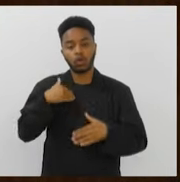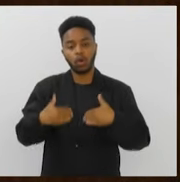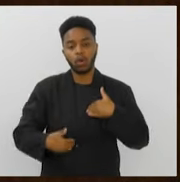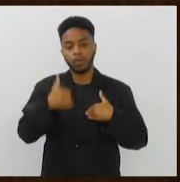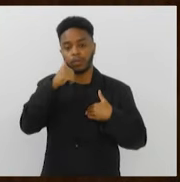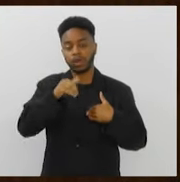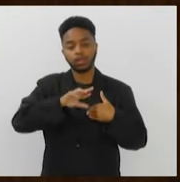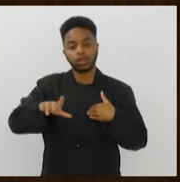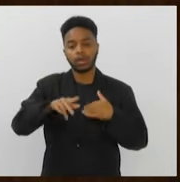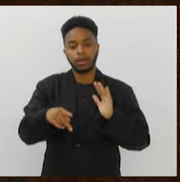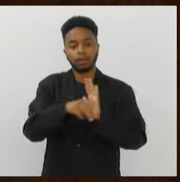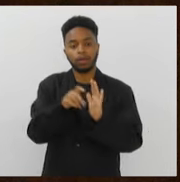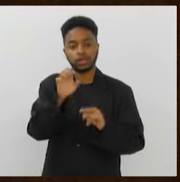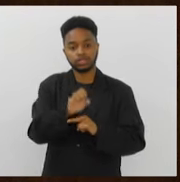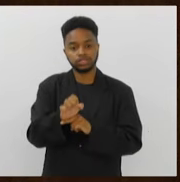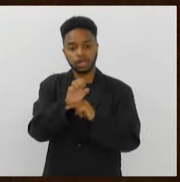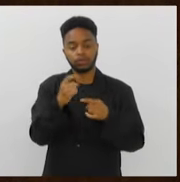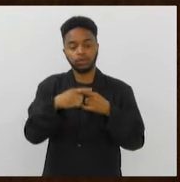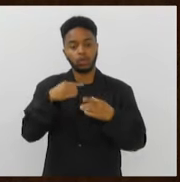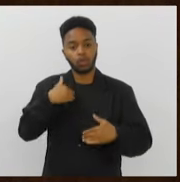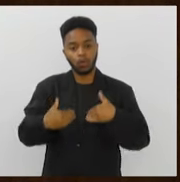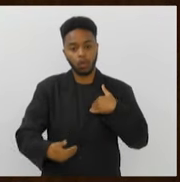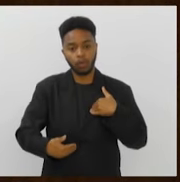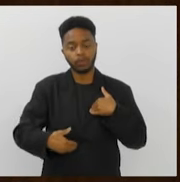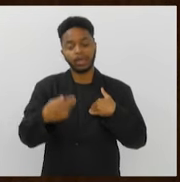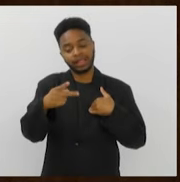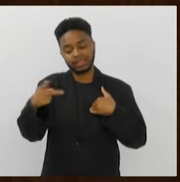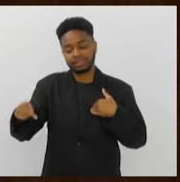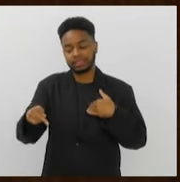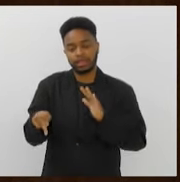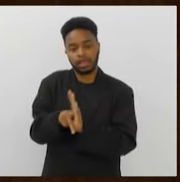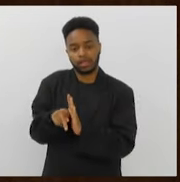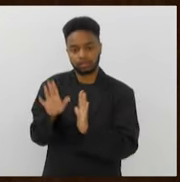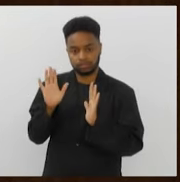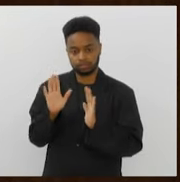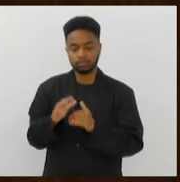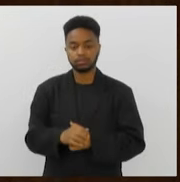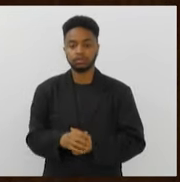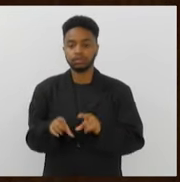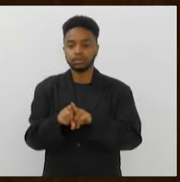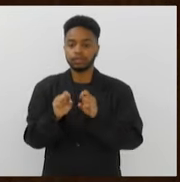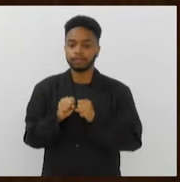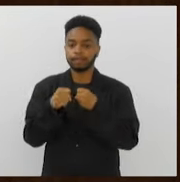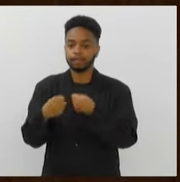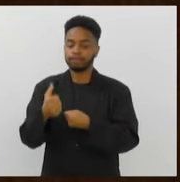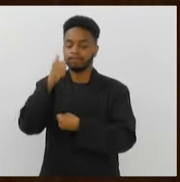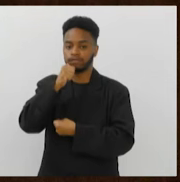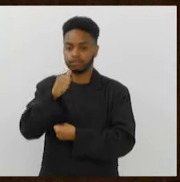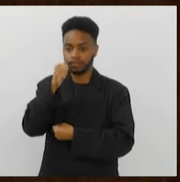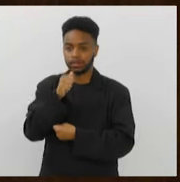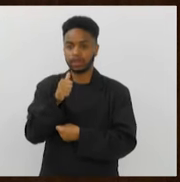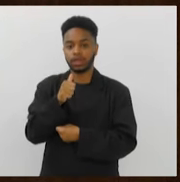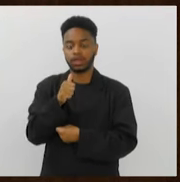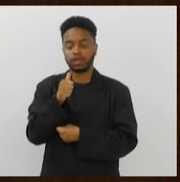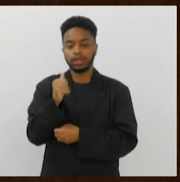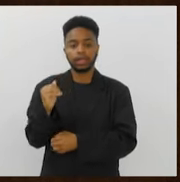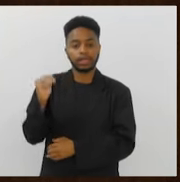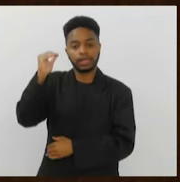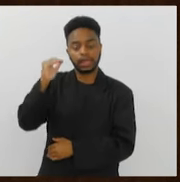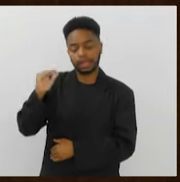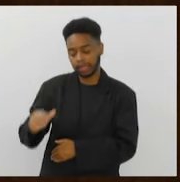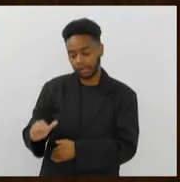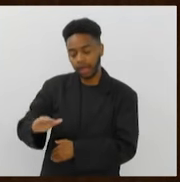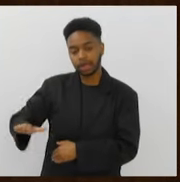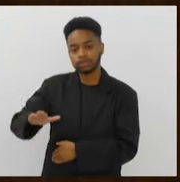Estado. O corpo da mulher e das meninas são das mulheres e das meninas. Em defesa das mulheres, das meninas,